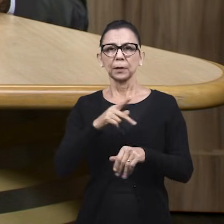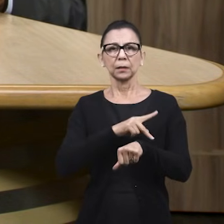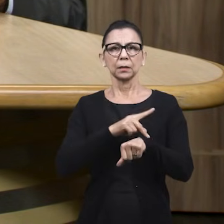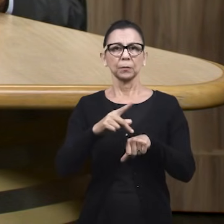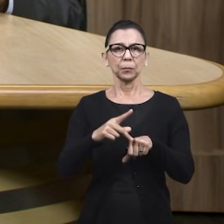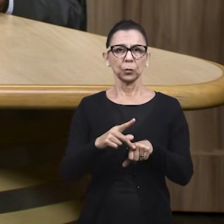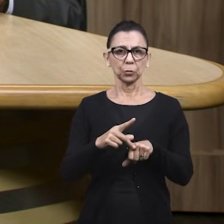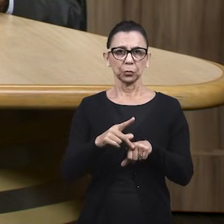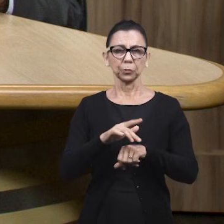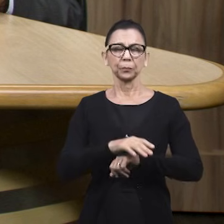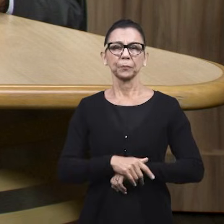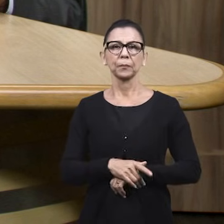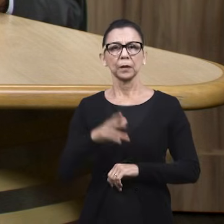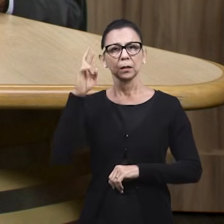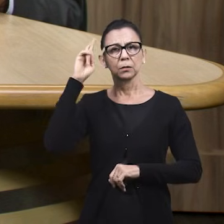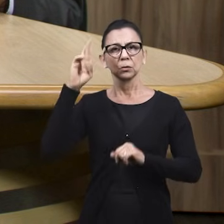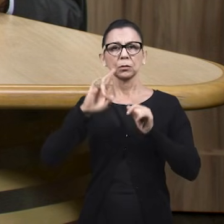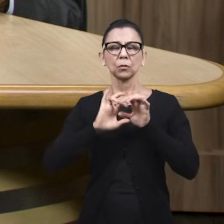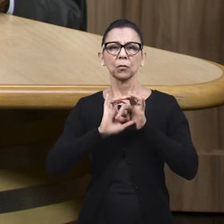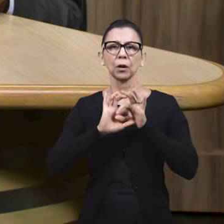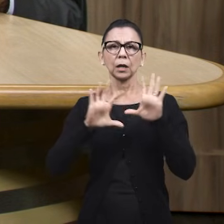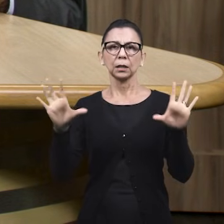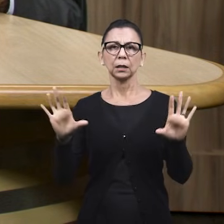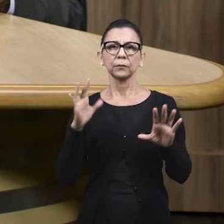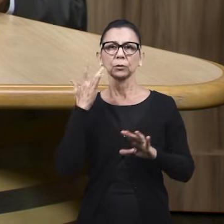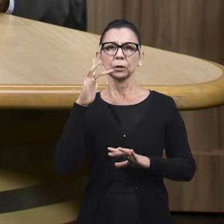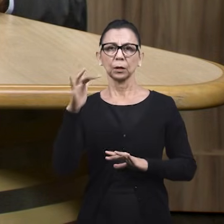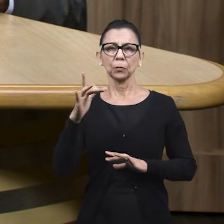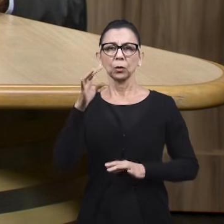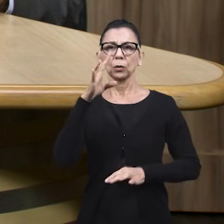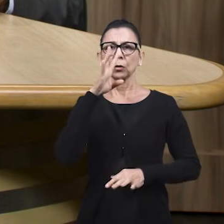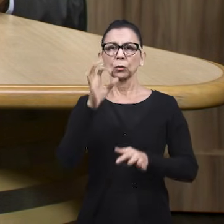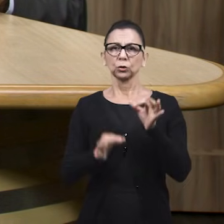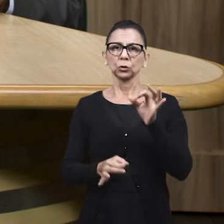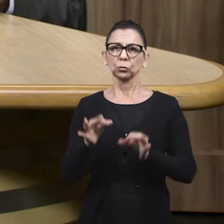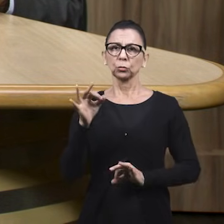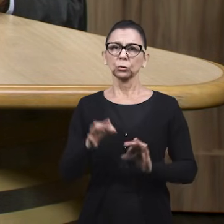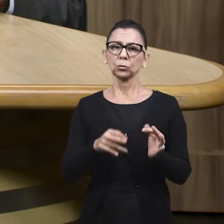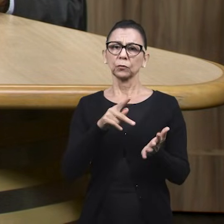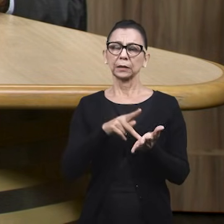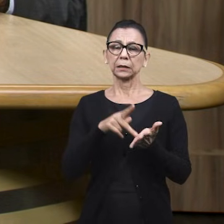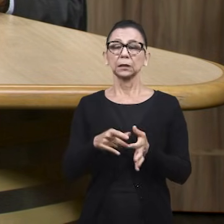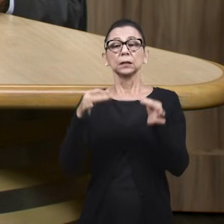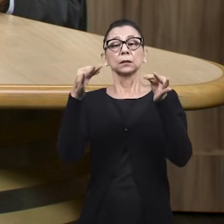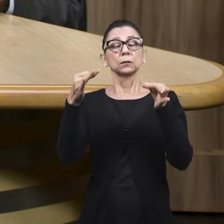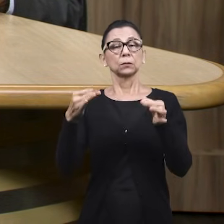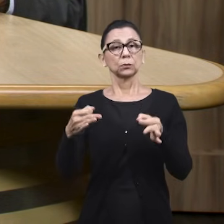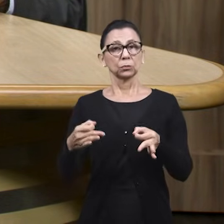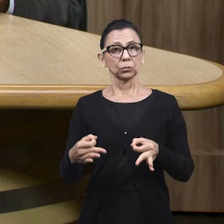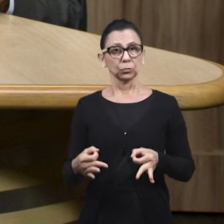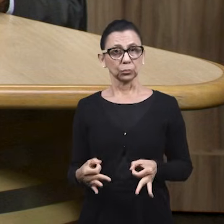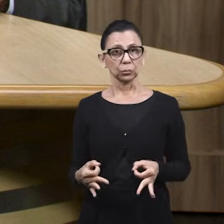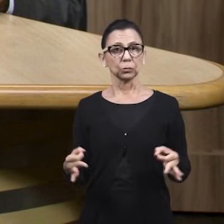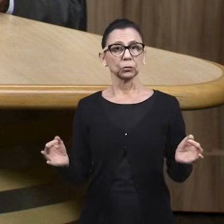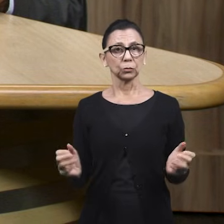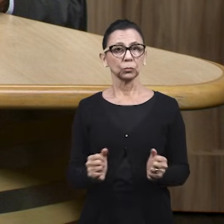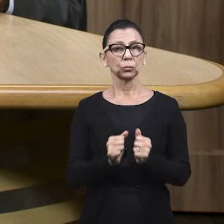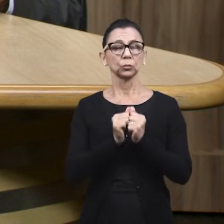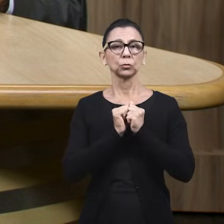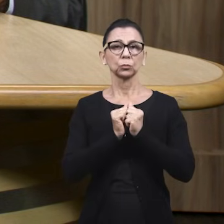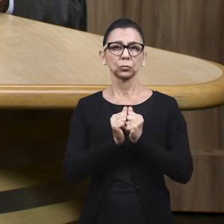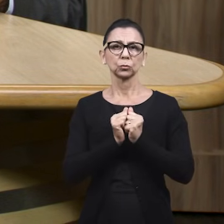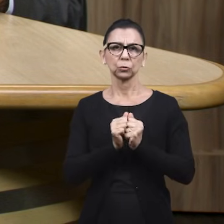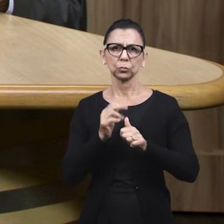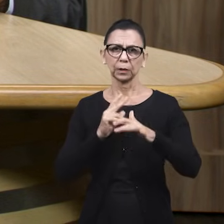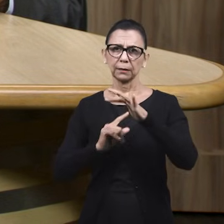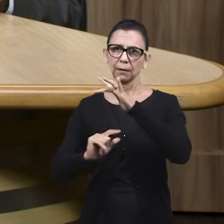olhos. O temor do Senhor é limpo e permanece eternamente. Os juízos do Senhor são verdadeiros e justos